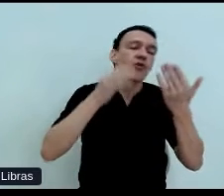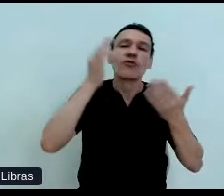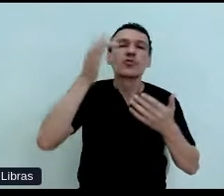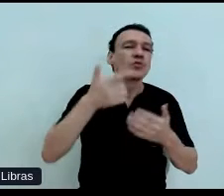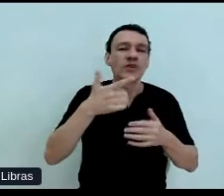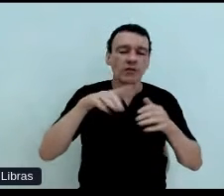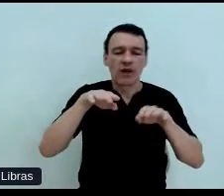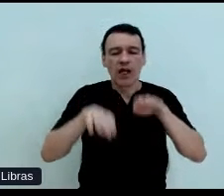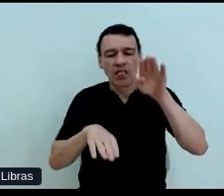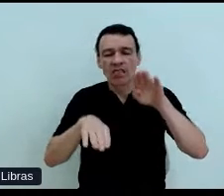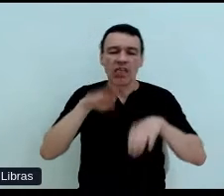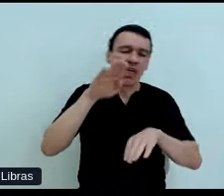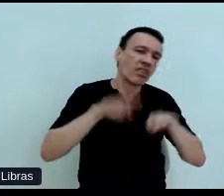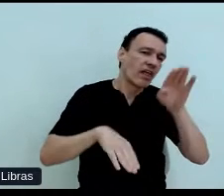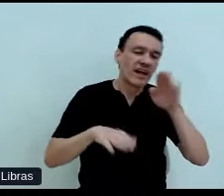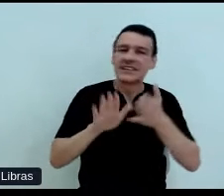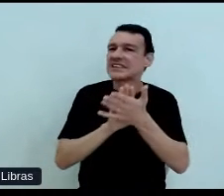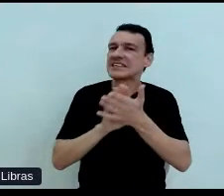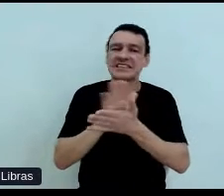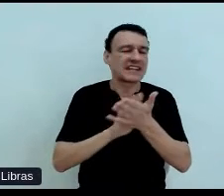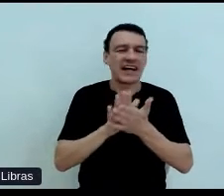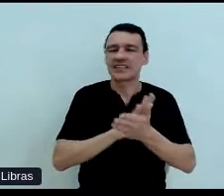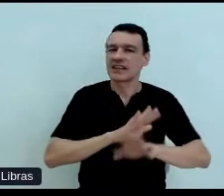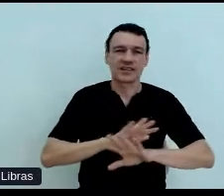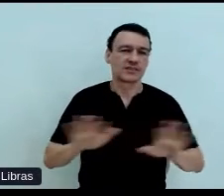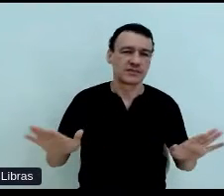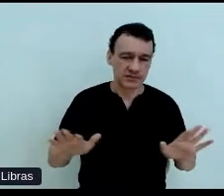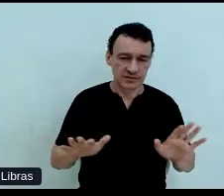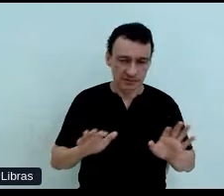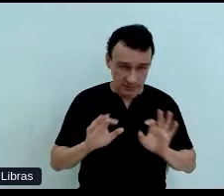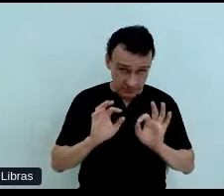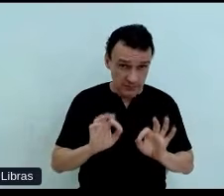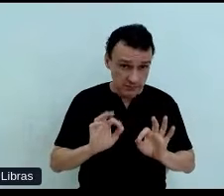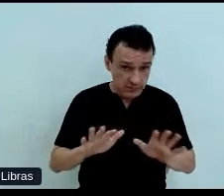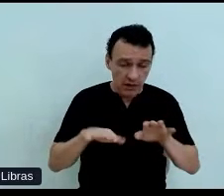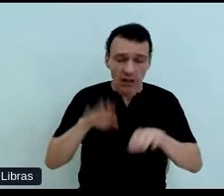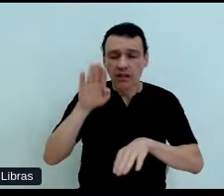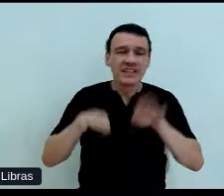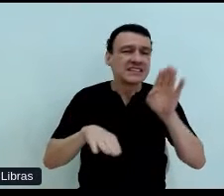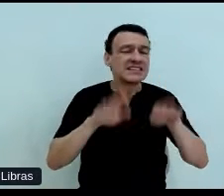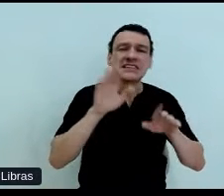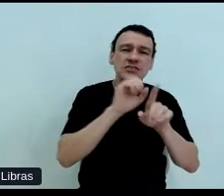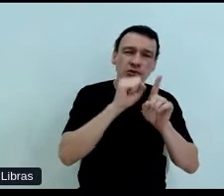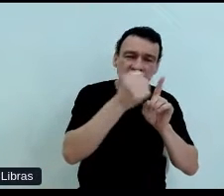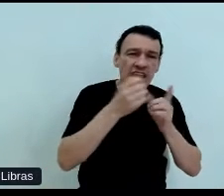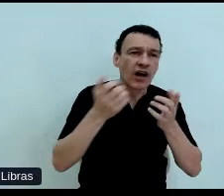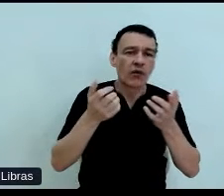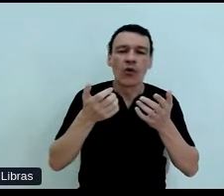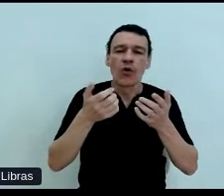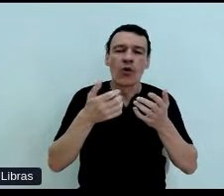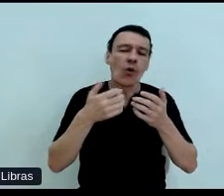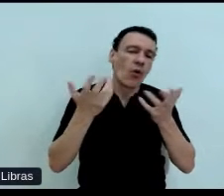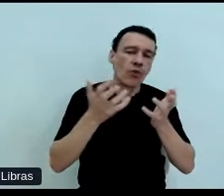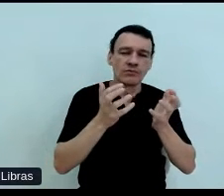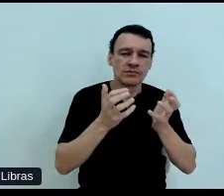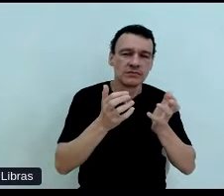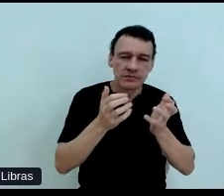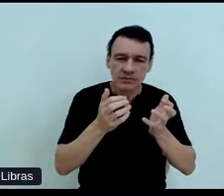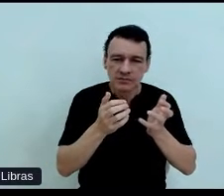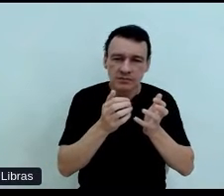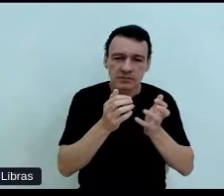desigualdades, né, nem sociais, nem regionais, nenhum tipo de desigualdade, nem desigualdade de tratamento, nem